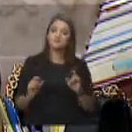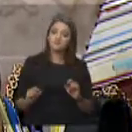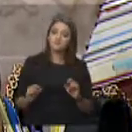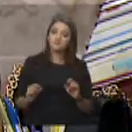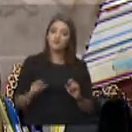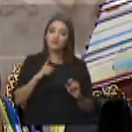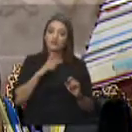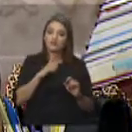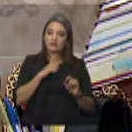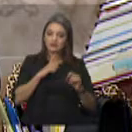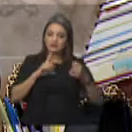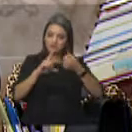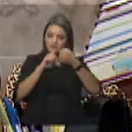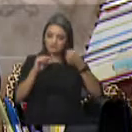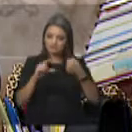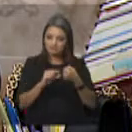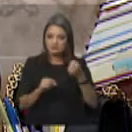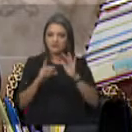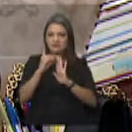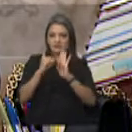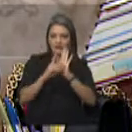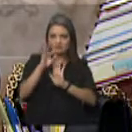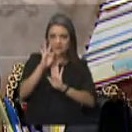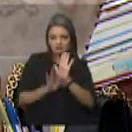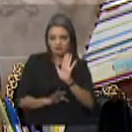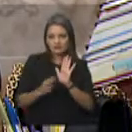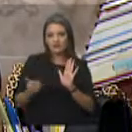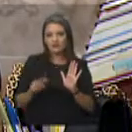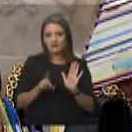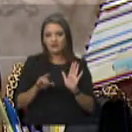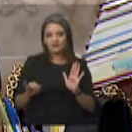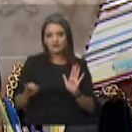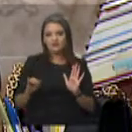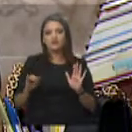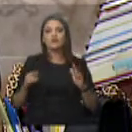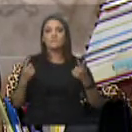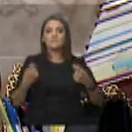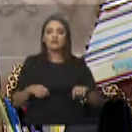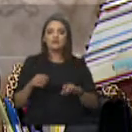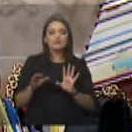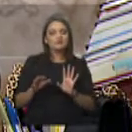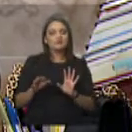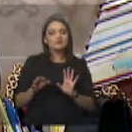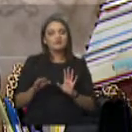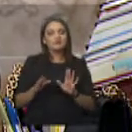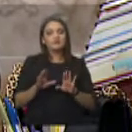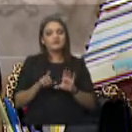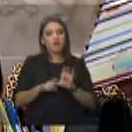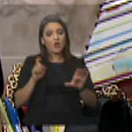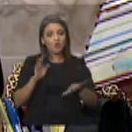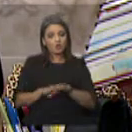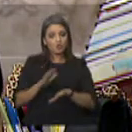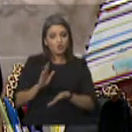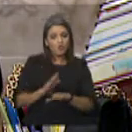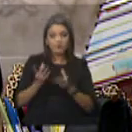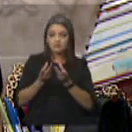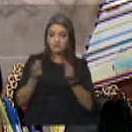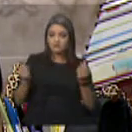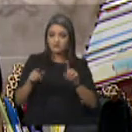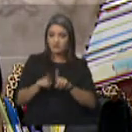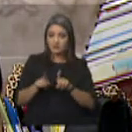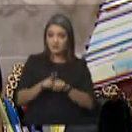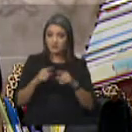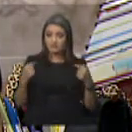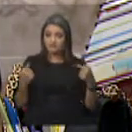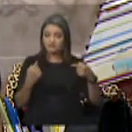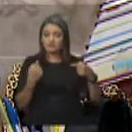normativo impugnável em sede de ADI deve ser autônomo e abstrato, além de apto a ser confrontado